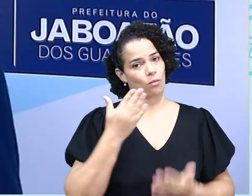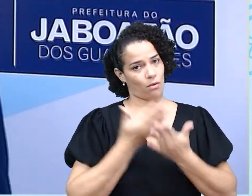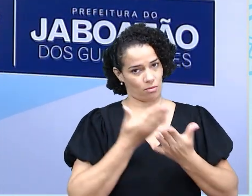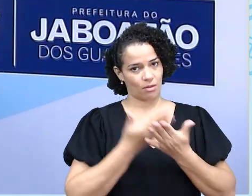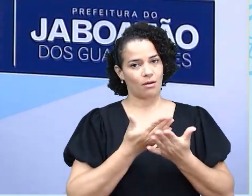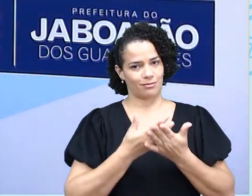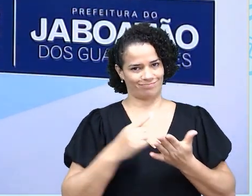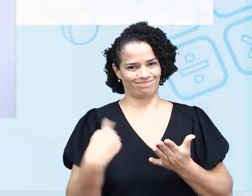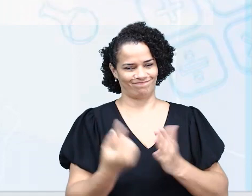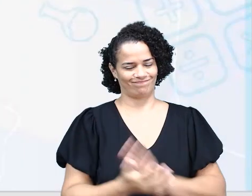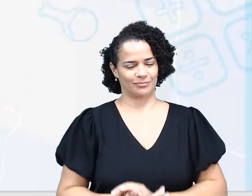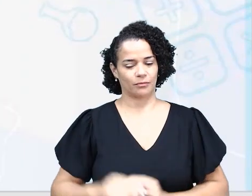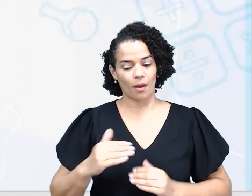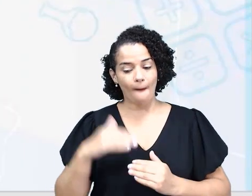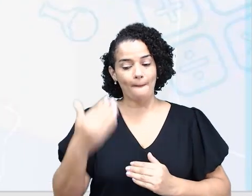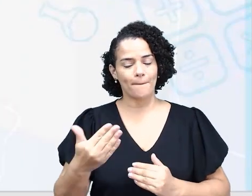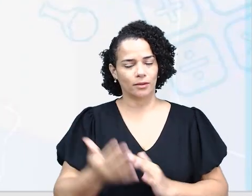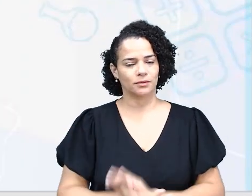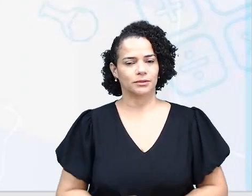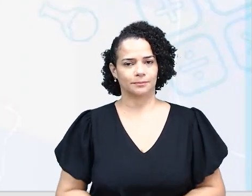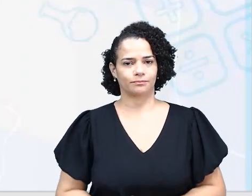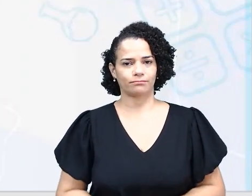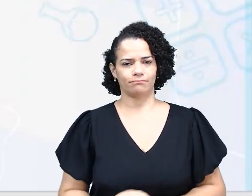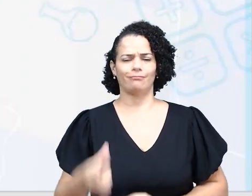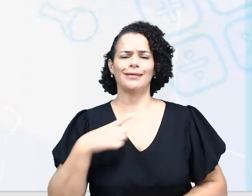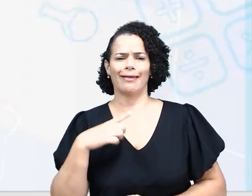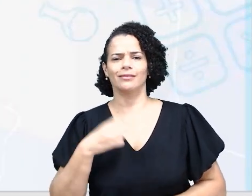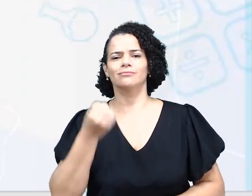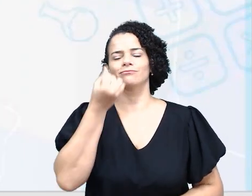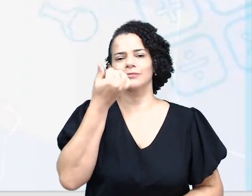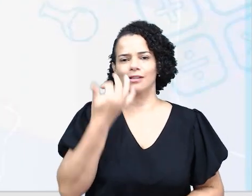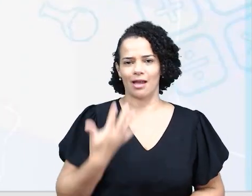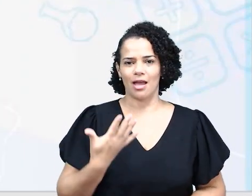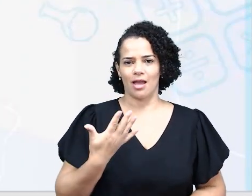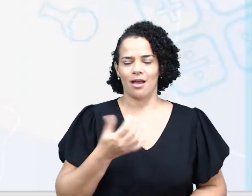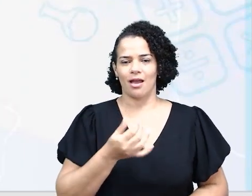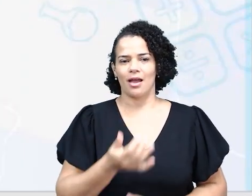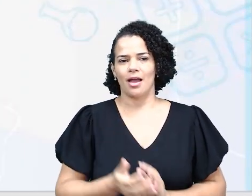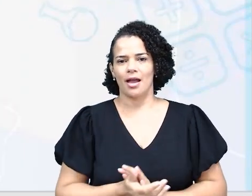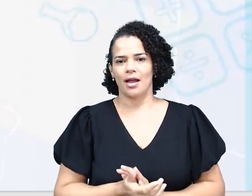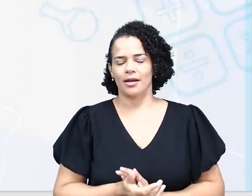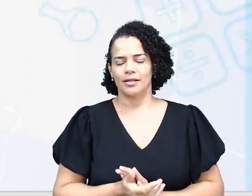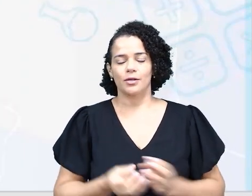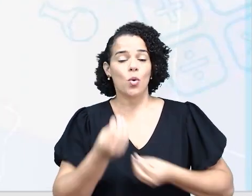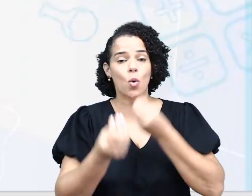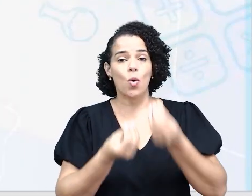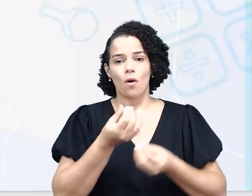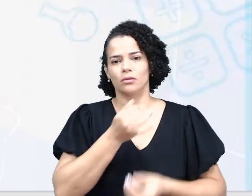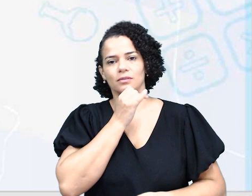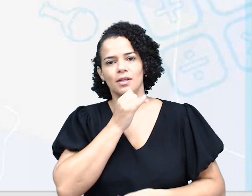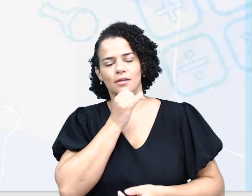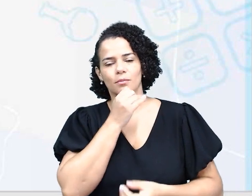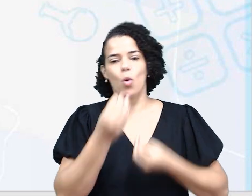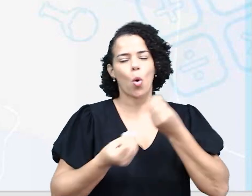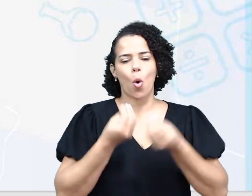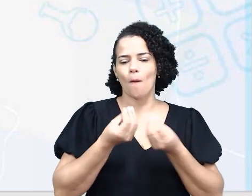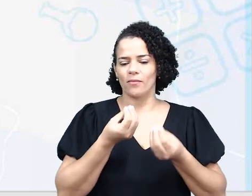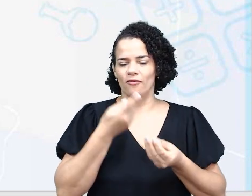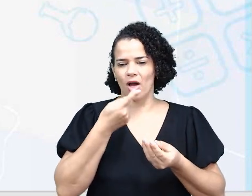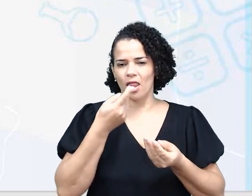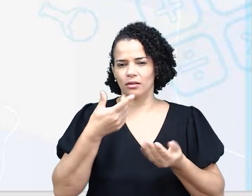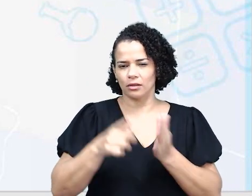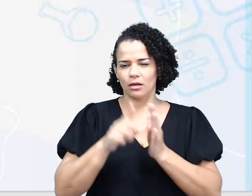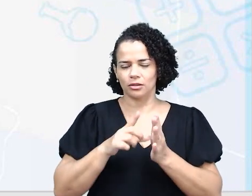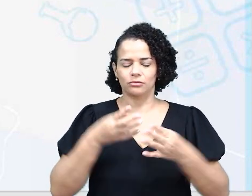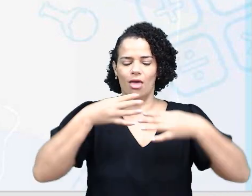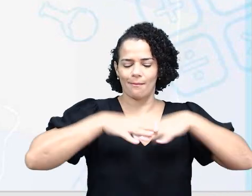Então vamos para frente, né? Vamos ver agora alguns exemplos, que é aquele negócio que eu falei já na aula passada, né? Matemática, quando você começa com a